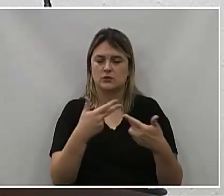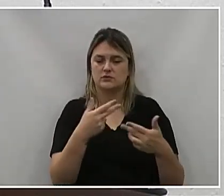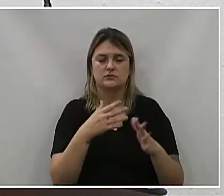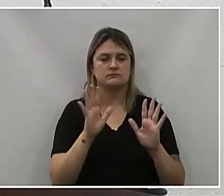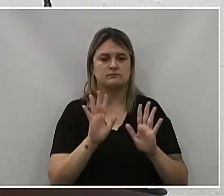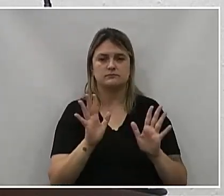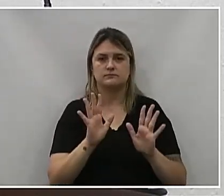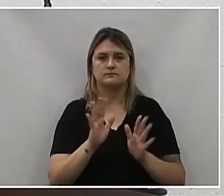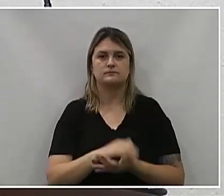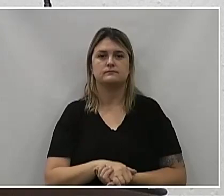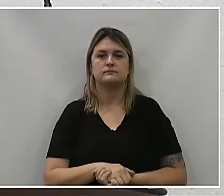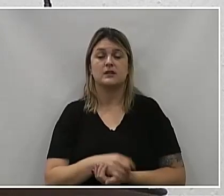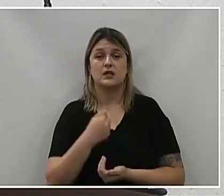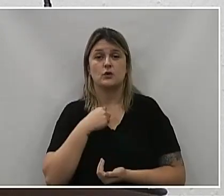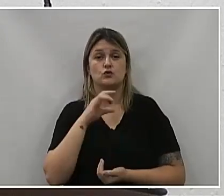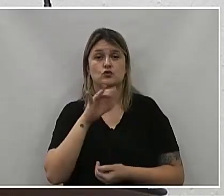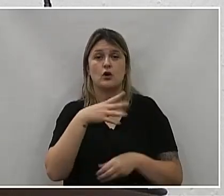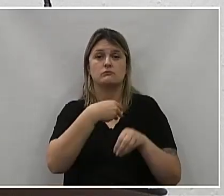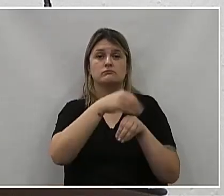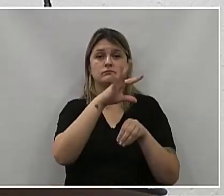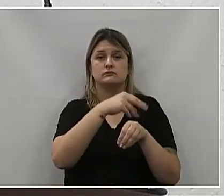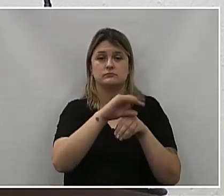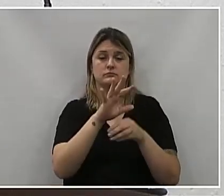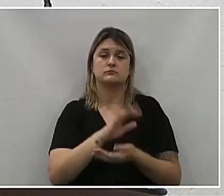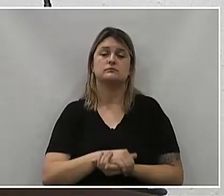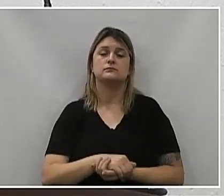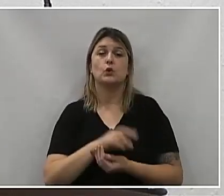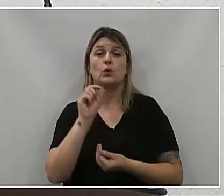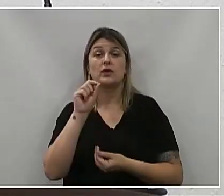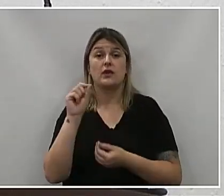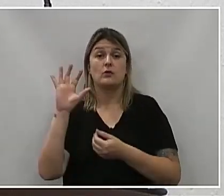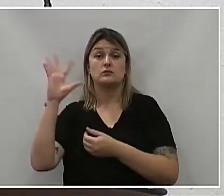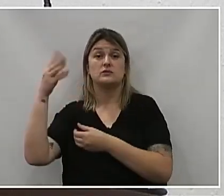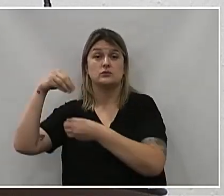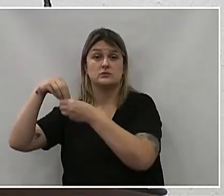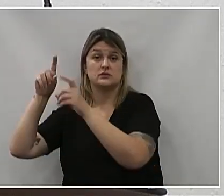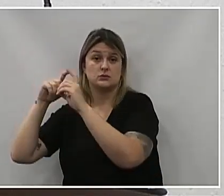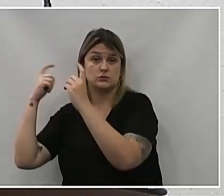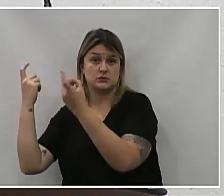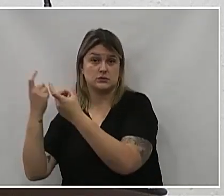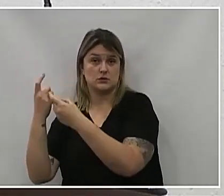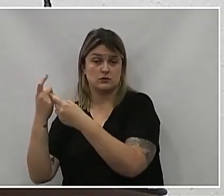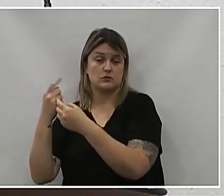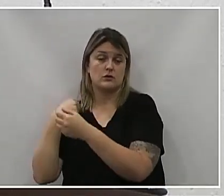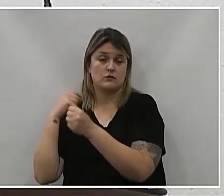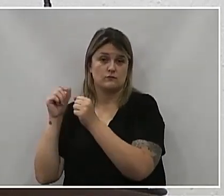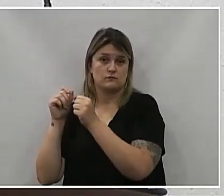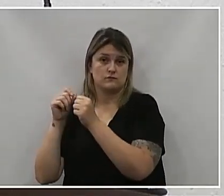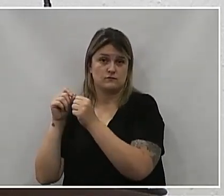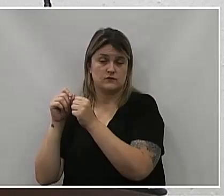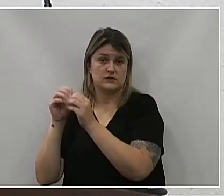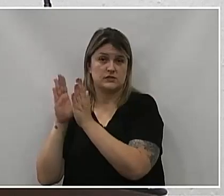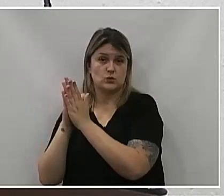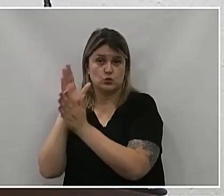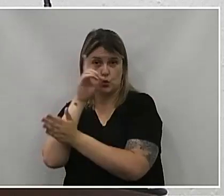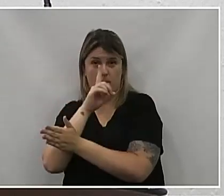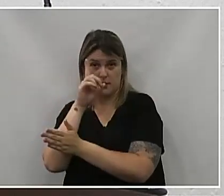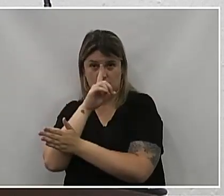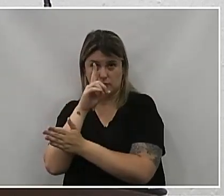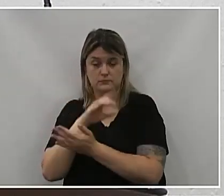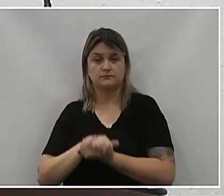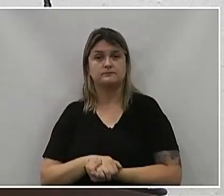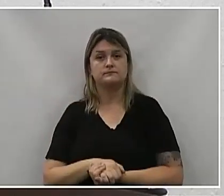para cima do prefeito. Eu estou passando aquilo que foi me passado na reunião que eu tive lá com os moradores do distrito de São